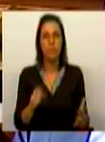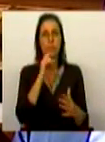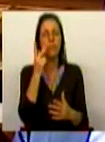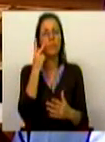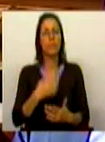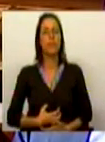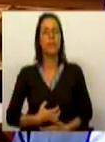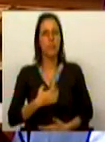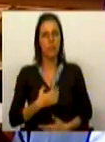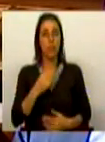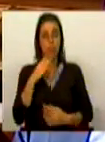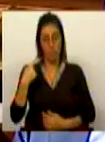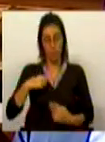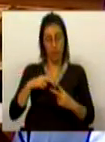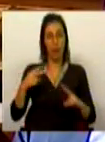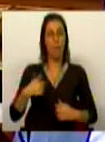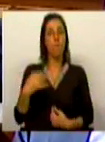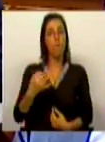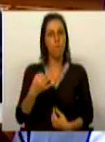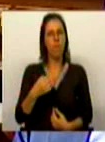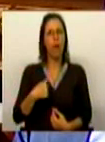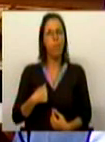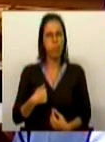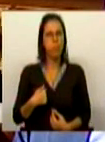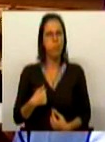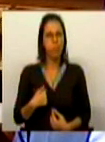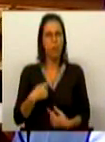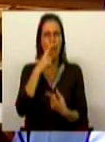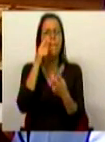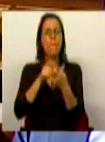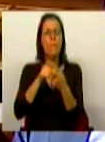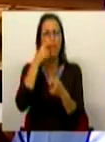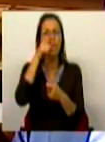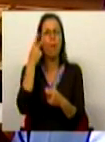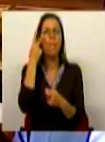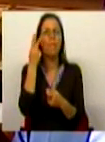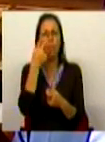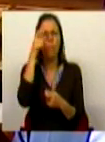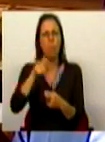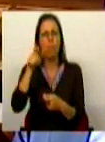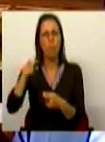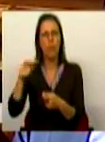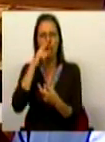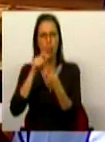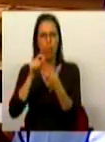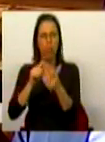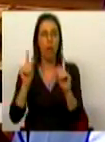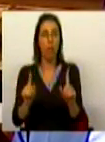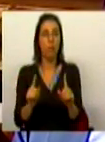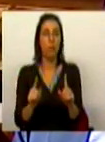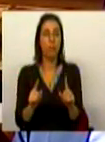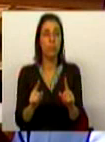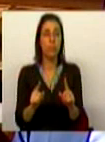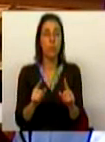viver de perto como autarca, autarca de territórios de baixa densidade, aquele que foi um